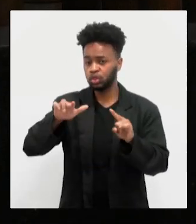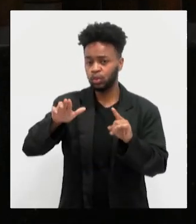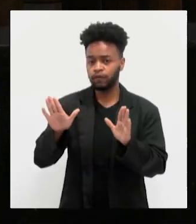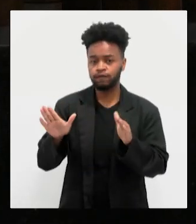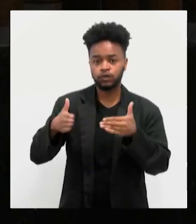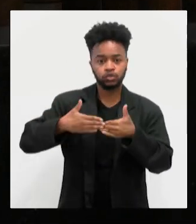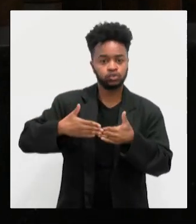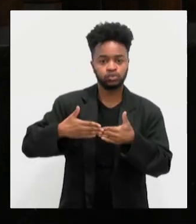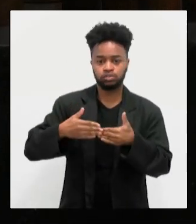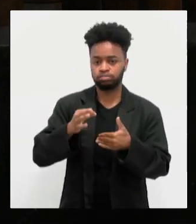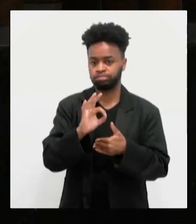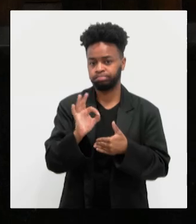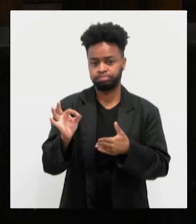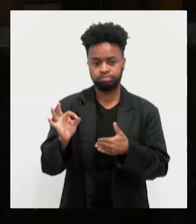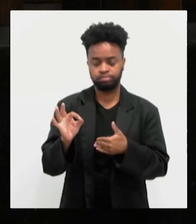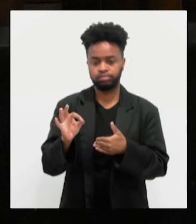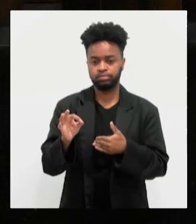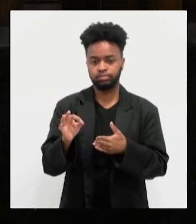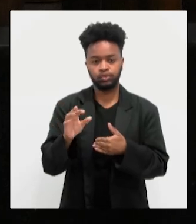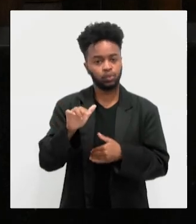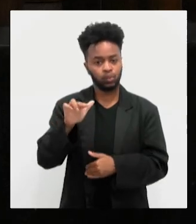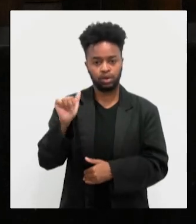ninguém.